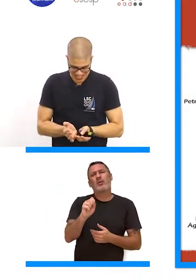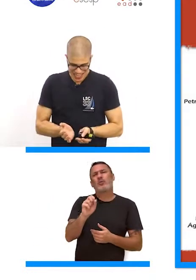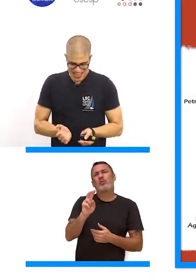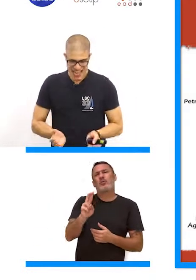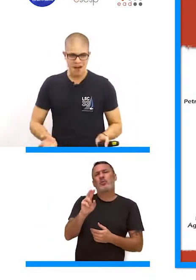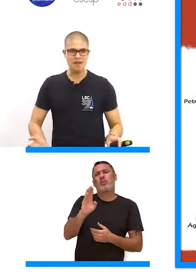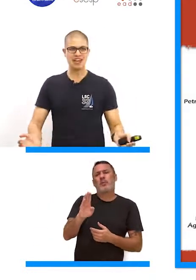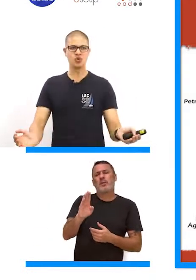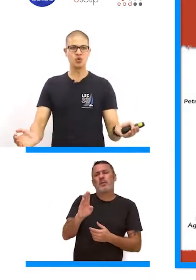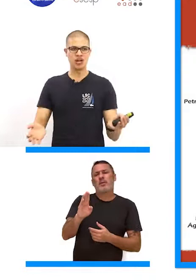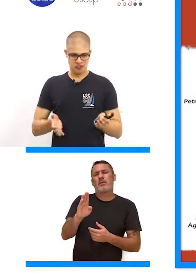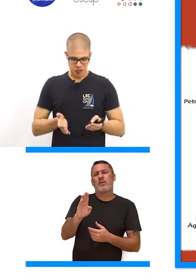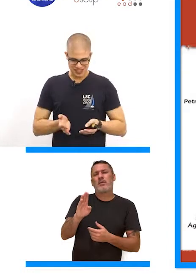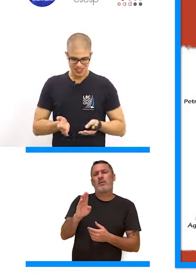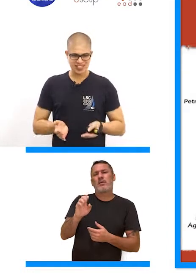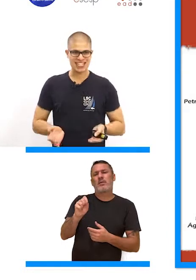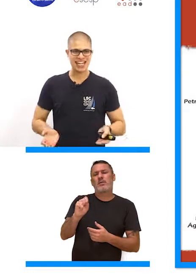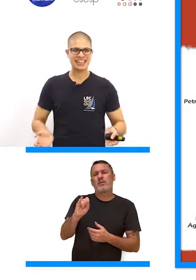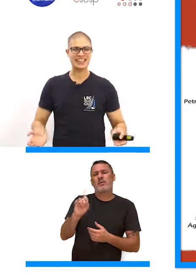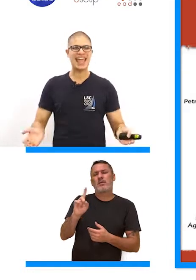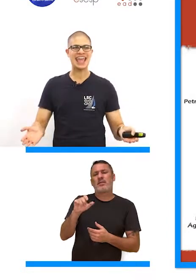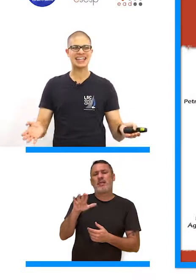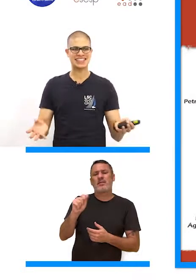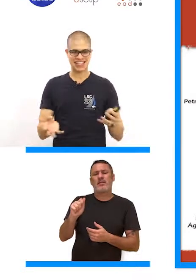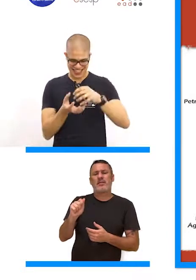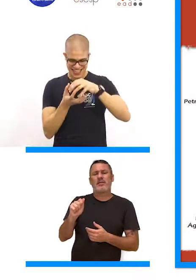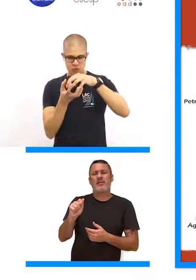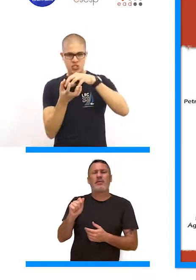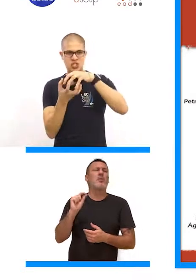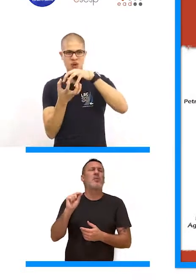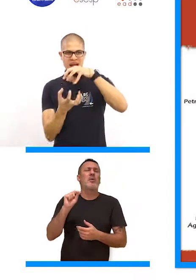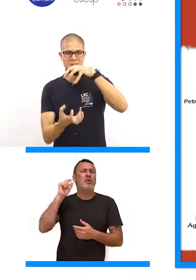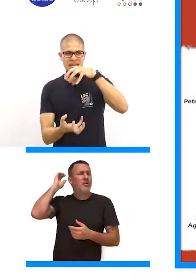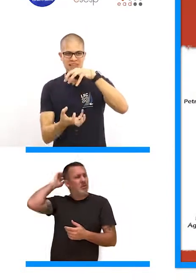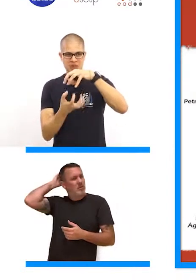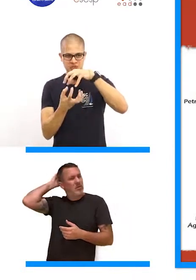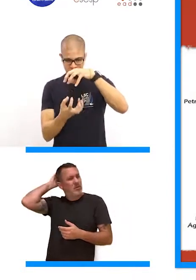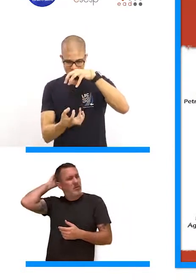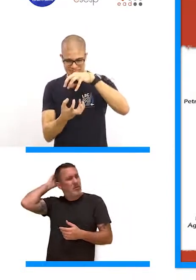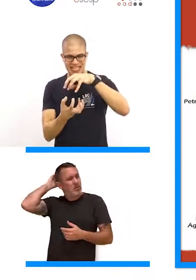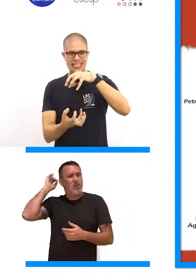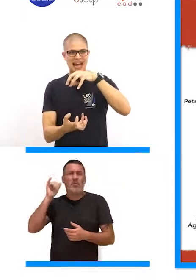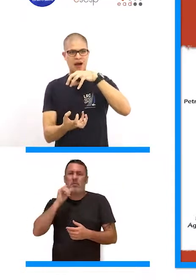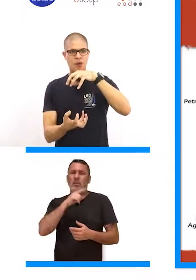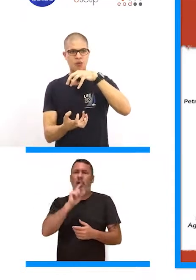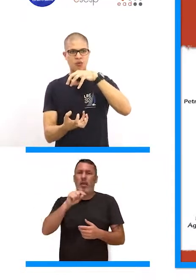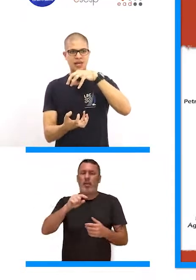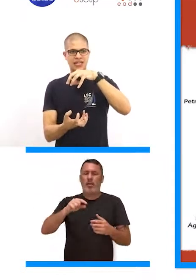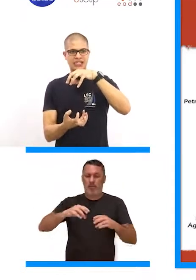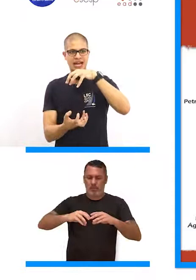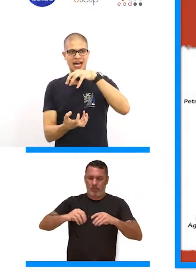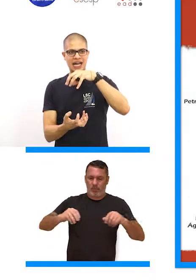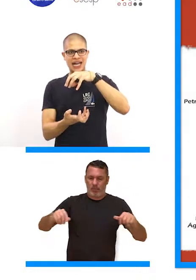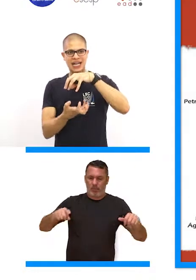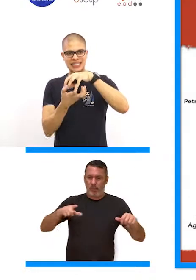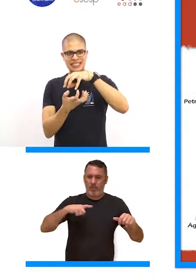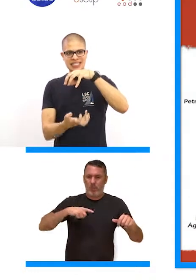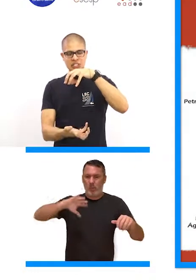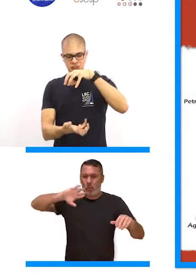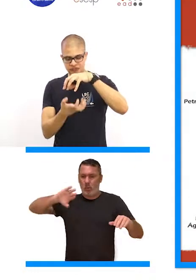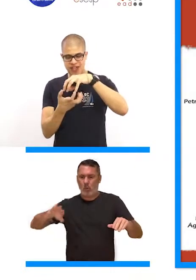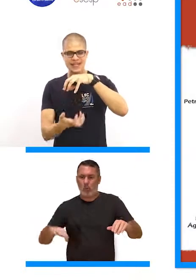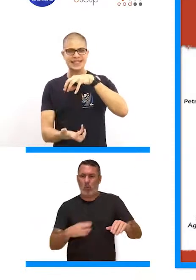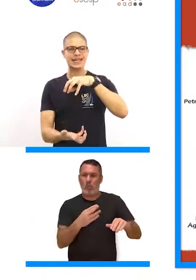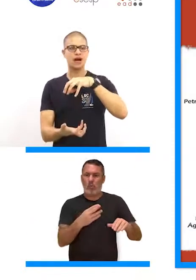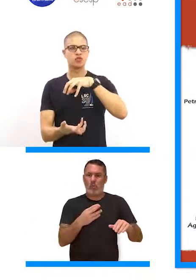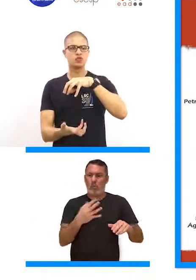de abertura, formação de crateras, o deslocamento de material, tá? Nesse